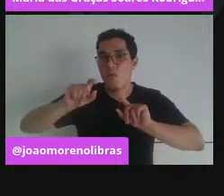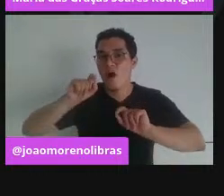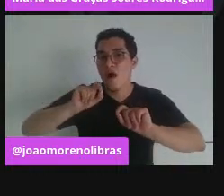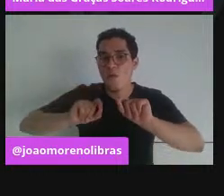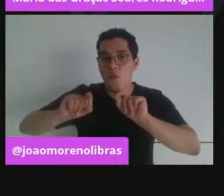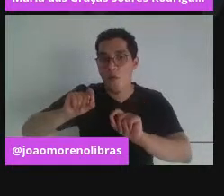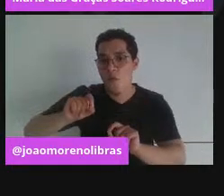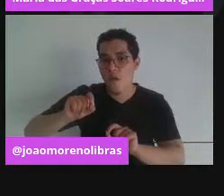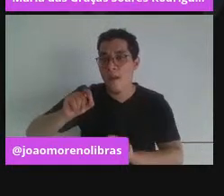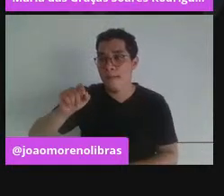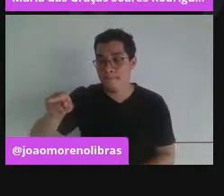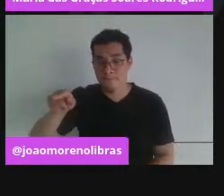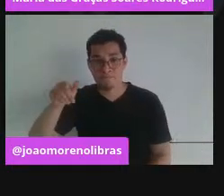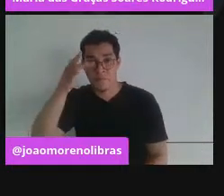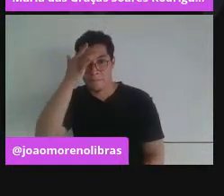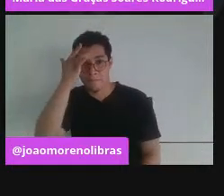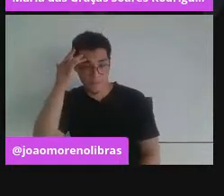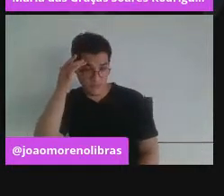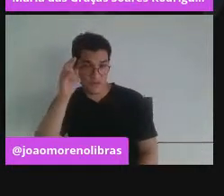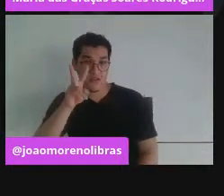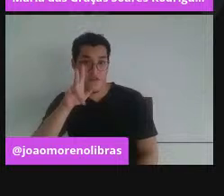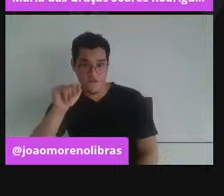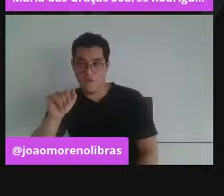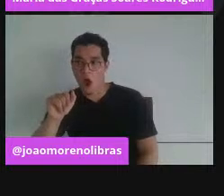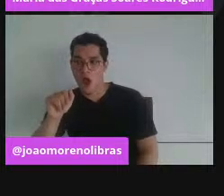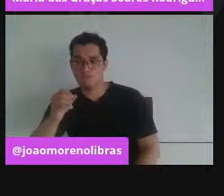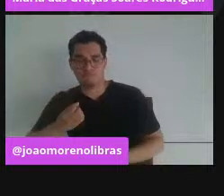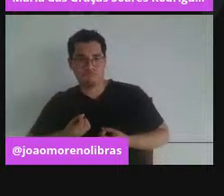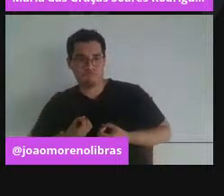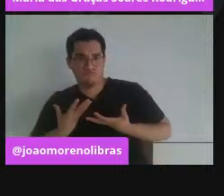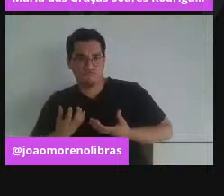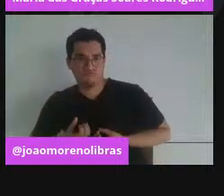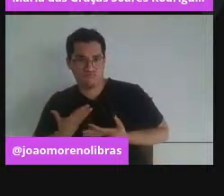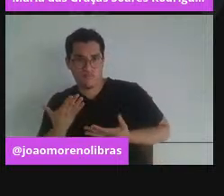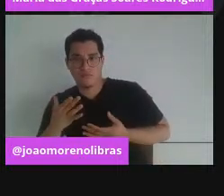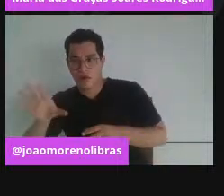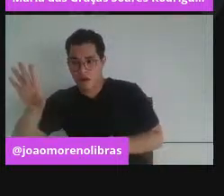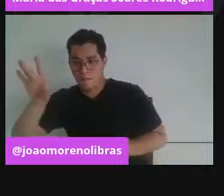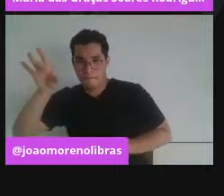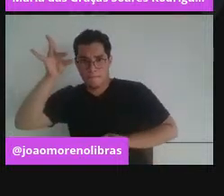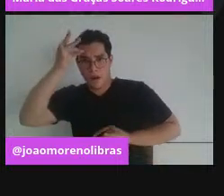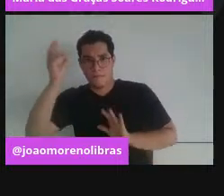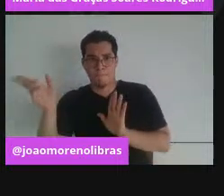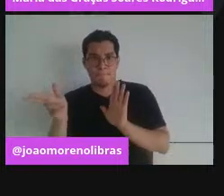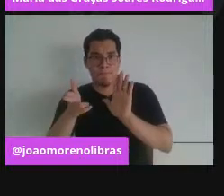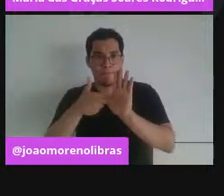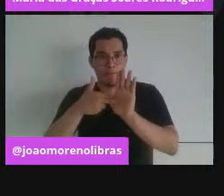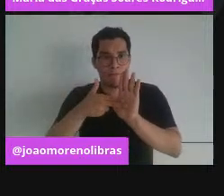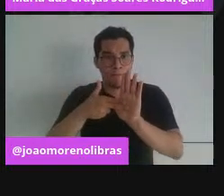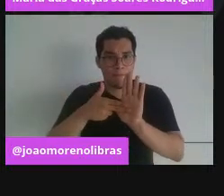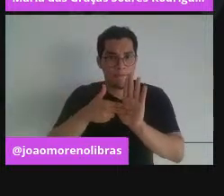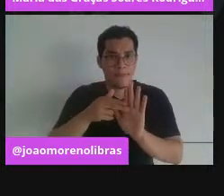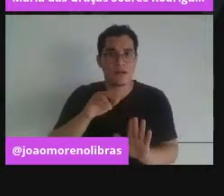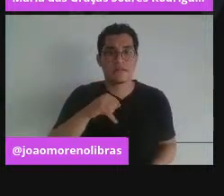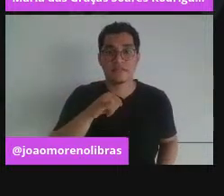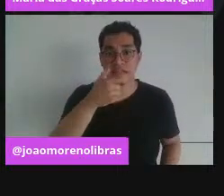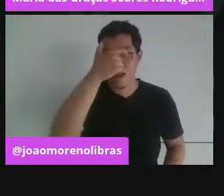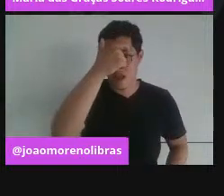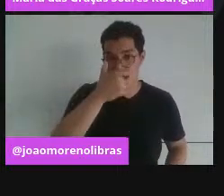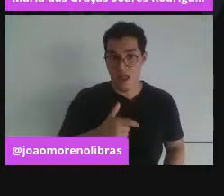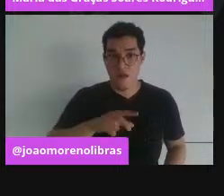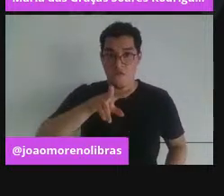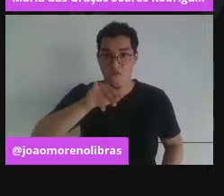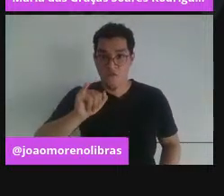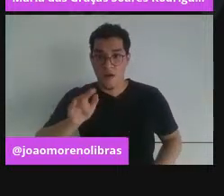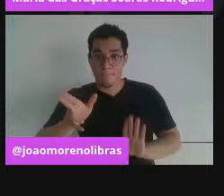assume. Eu aqui, nesse momento, eu estou sendo uma co-enunciadora, se eu fosse tratar aqui, de posturas enunciativas.